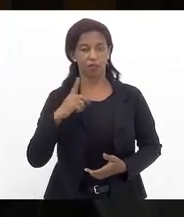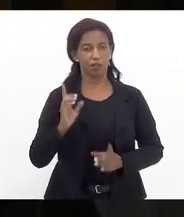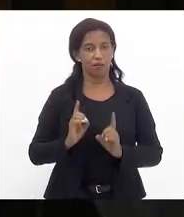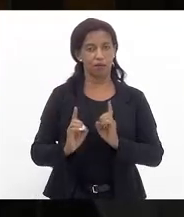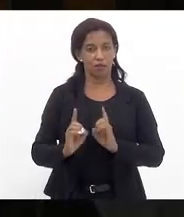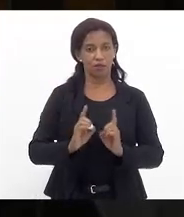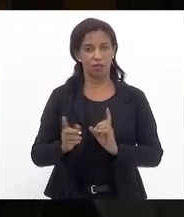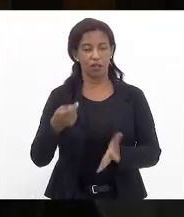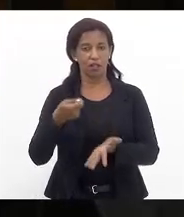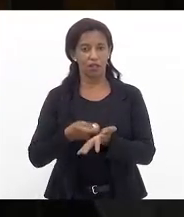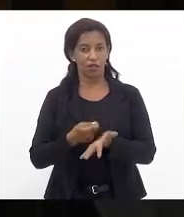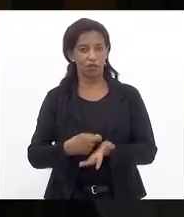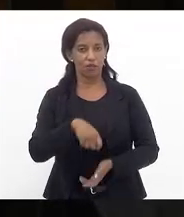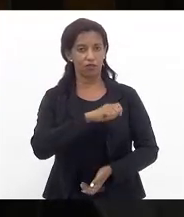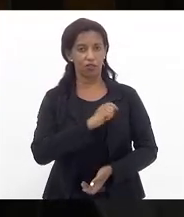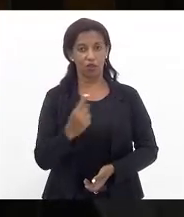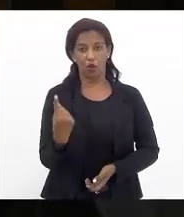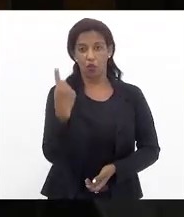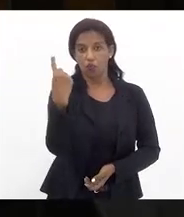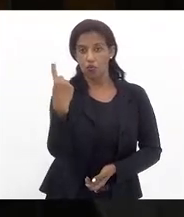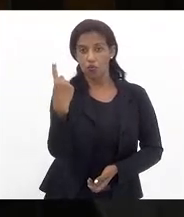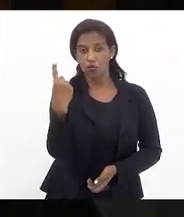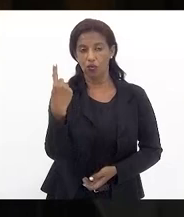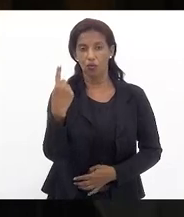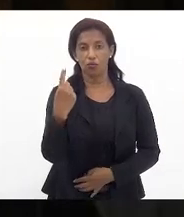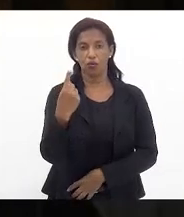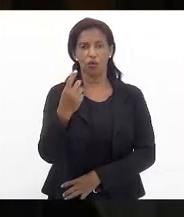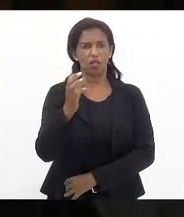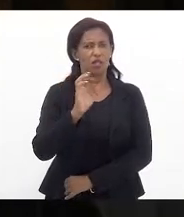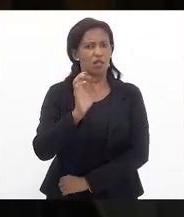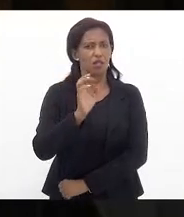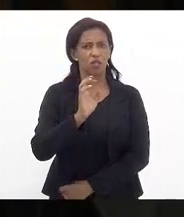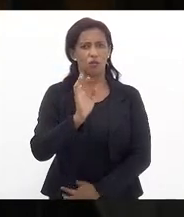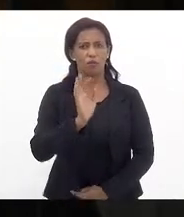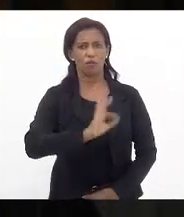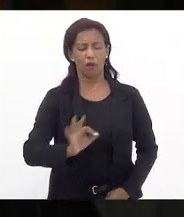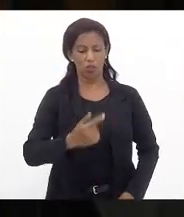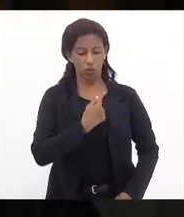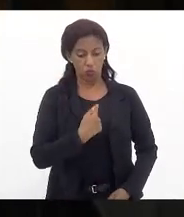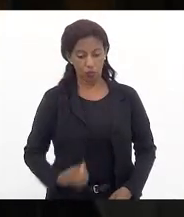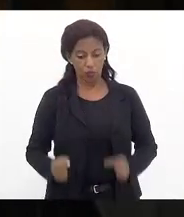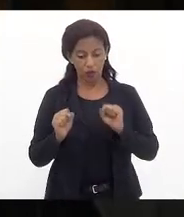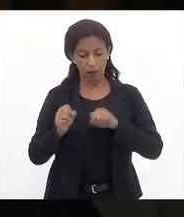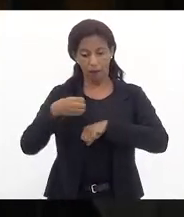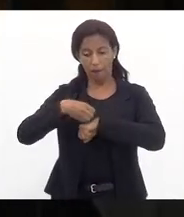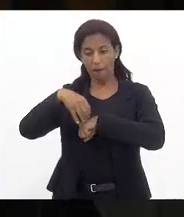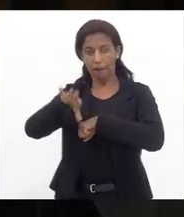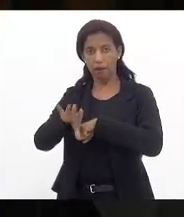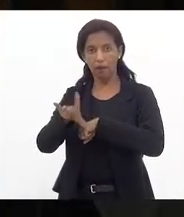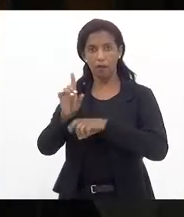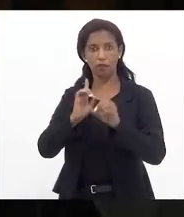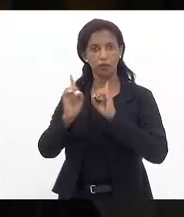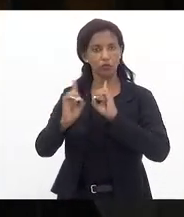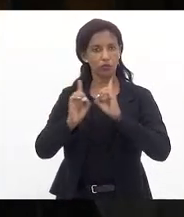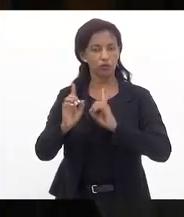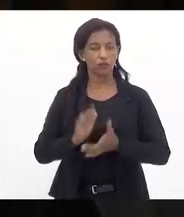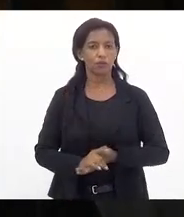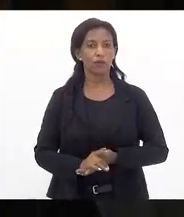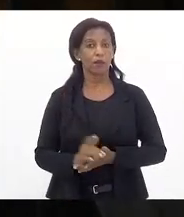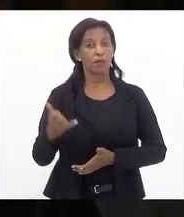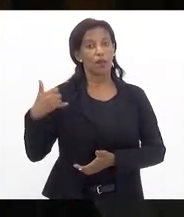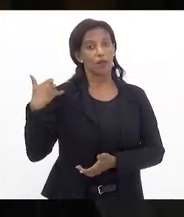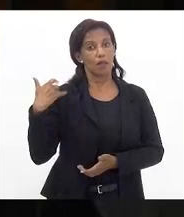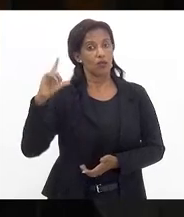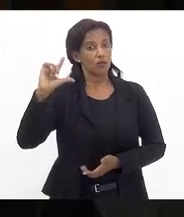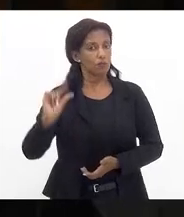dialogar com o regime de recuperação fiscal, o único item, nenhum mais, que o governador teria que mandar para cá para a gente discutir, era a questão da idade